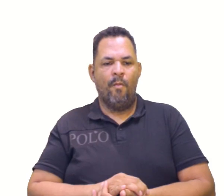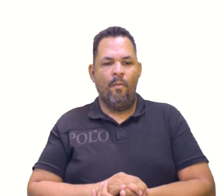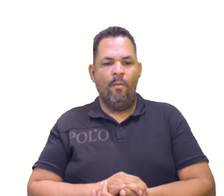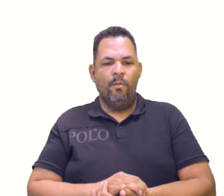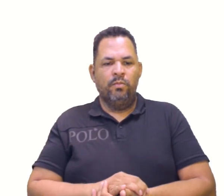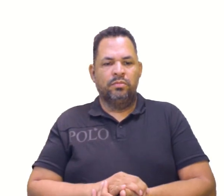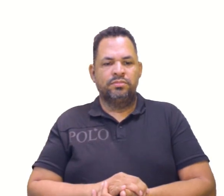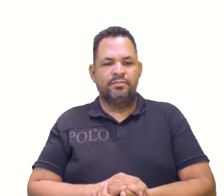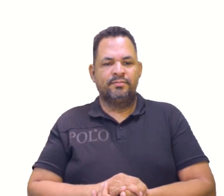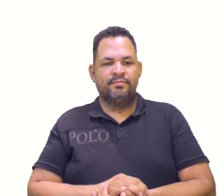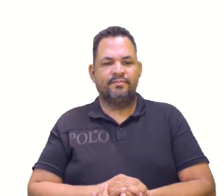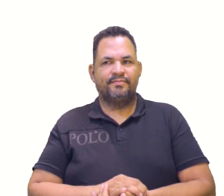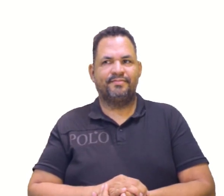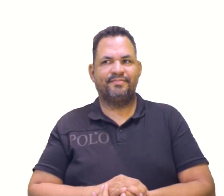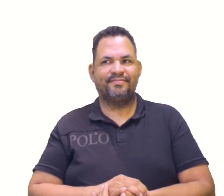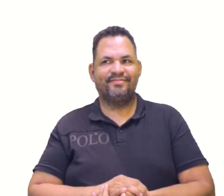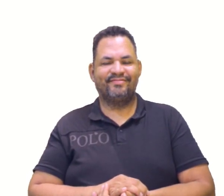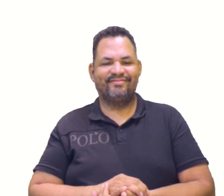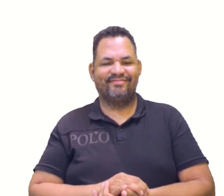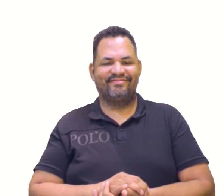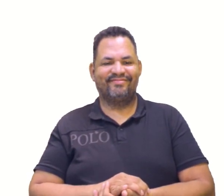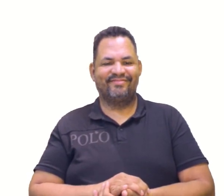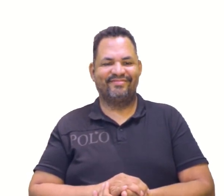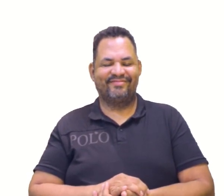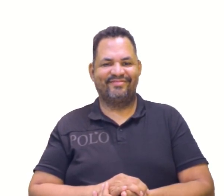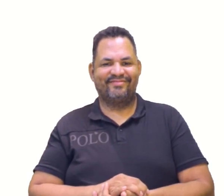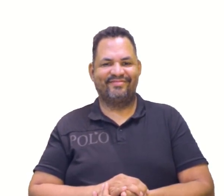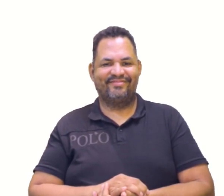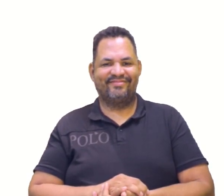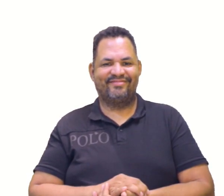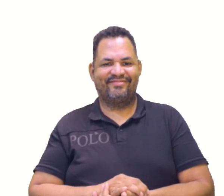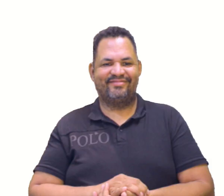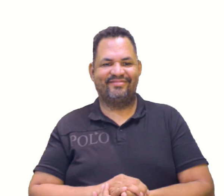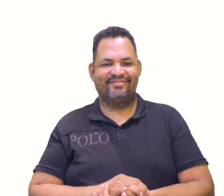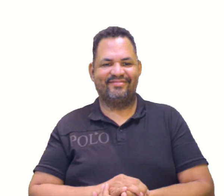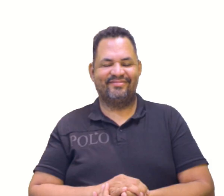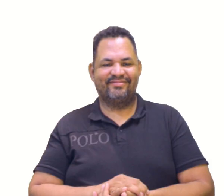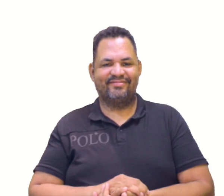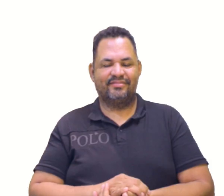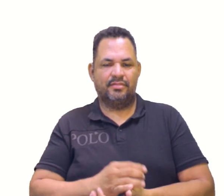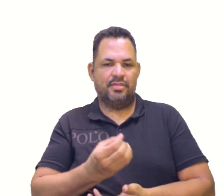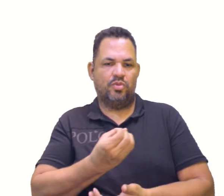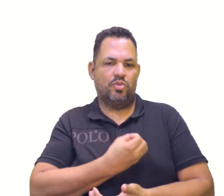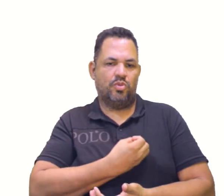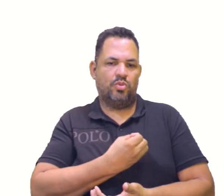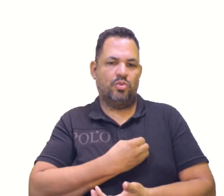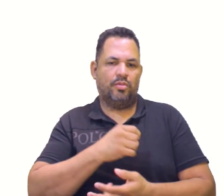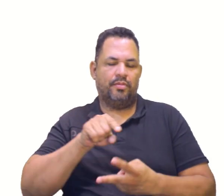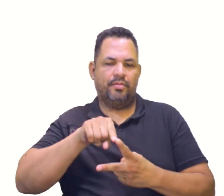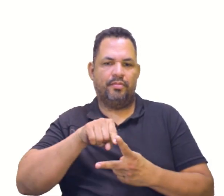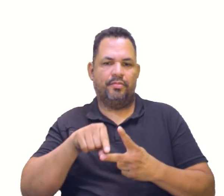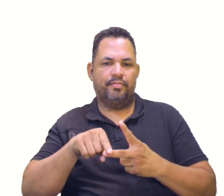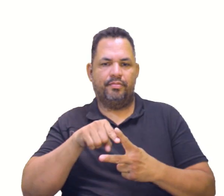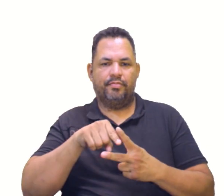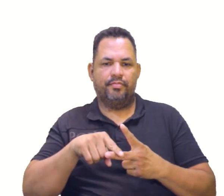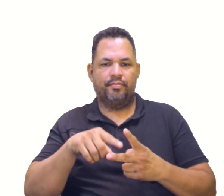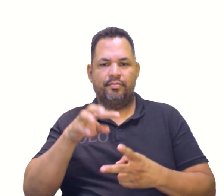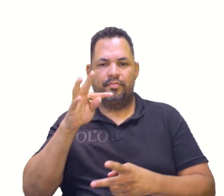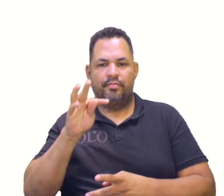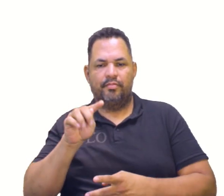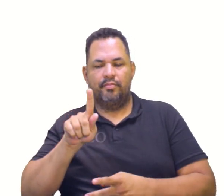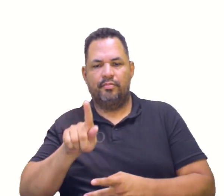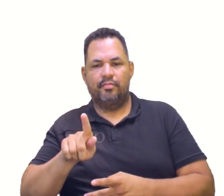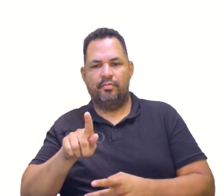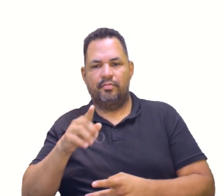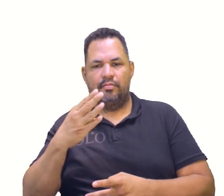Eita, aí tá falando grego? A bissetriz do ângulo. Então ele quer o coeficiente angular, né? Falando que é tangente do